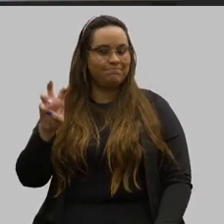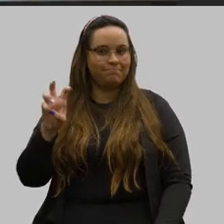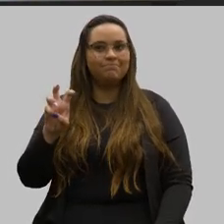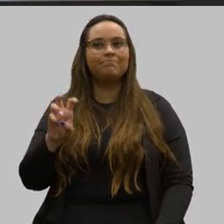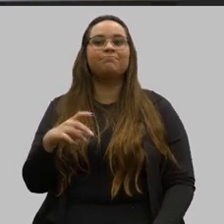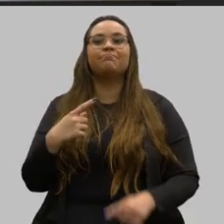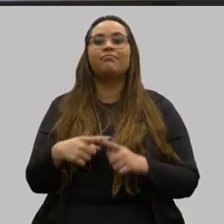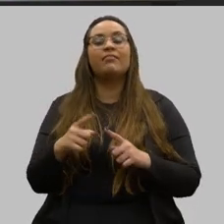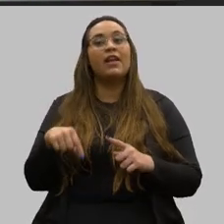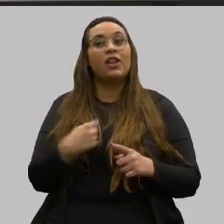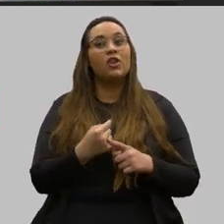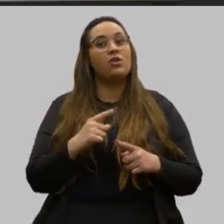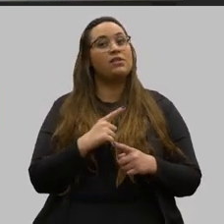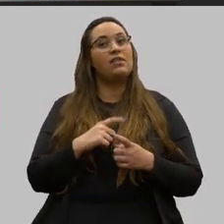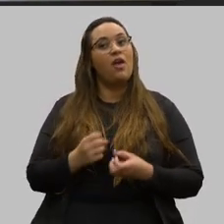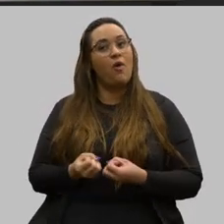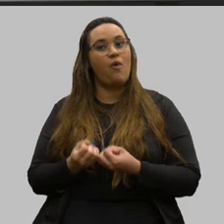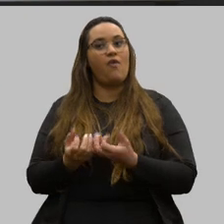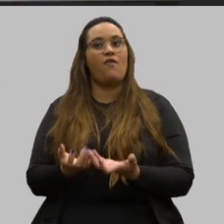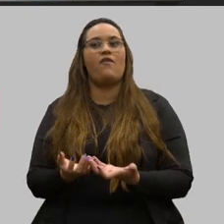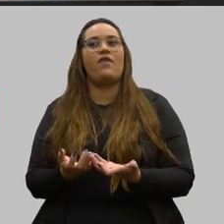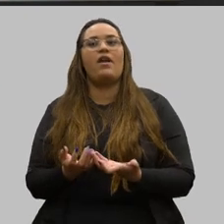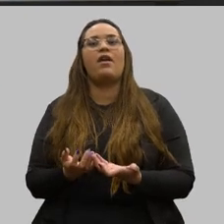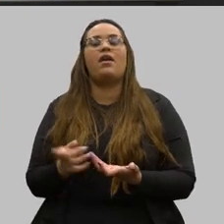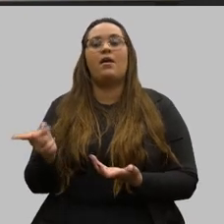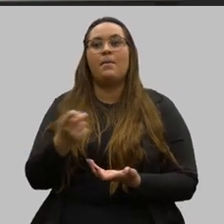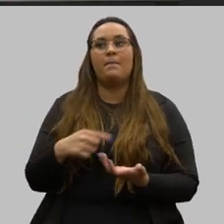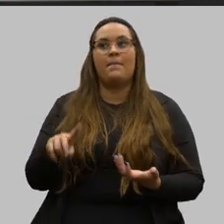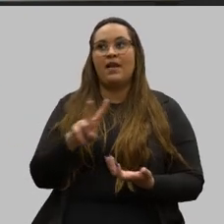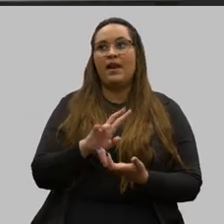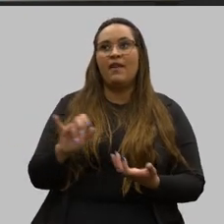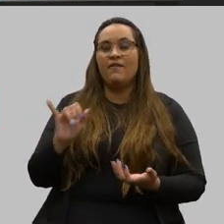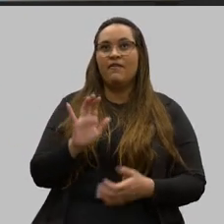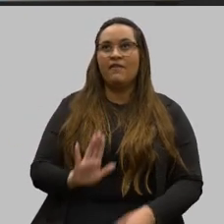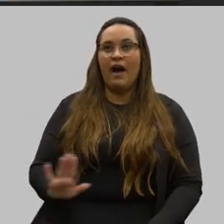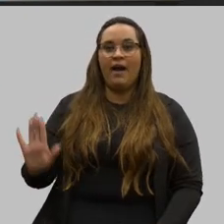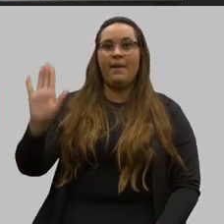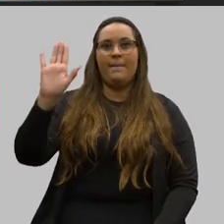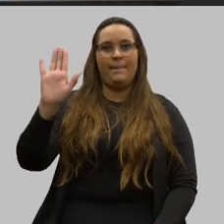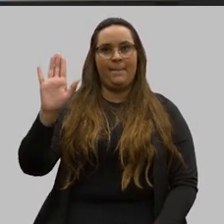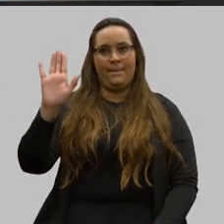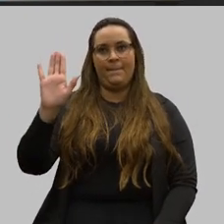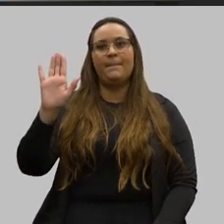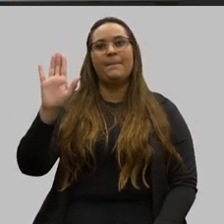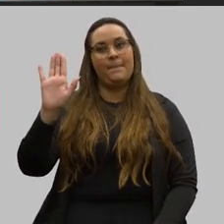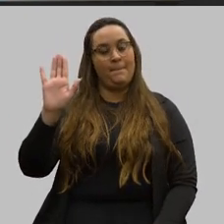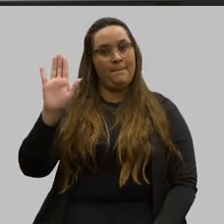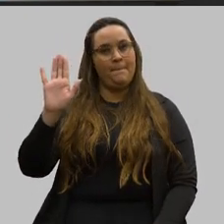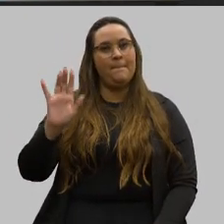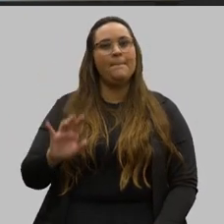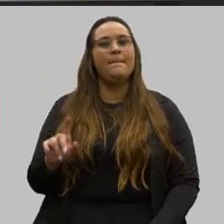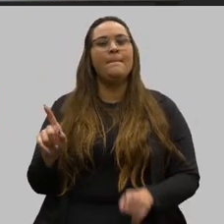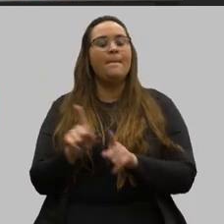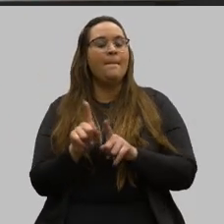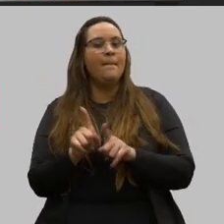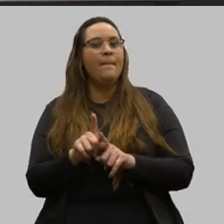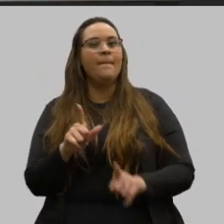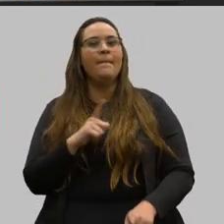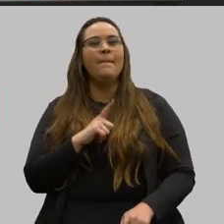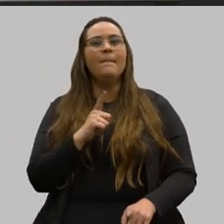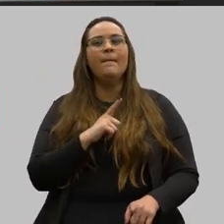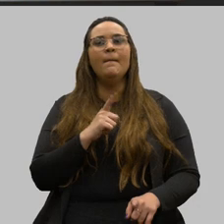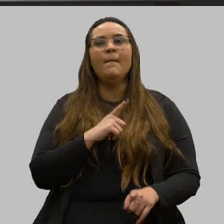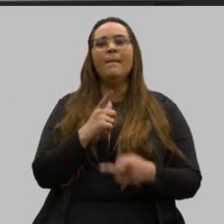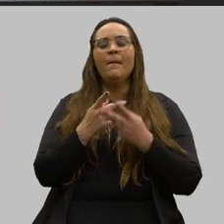a oferta que nós tivemos fazer para aqueles que serão candidatos à promoção e temos tivemos na verdade o curso de